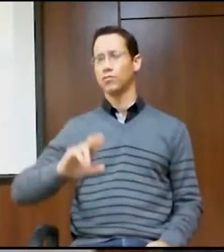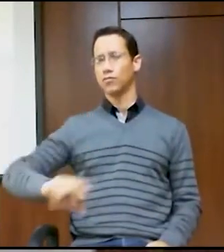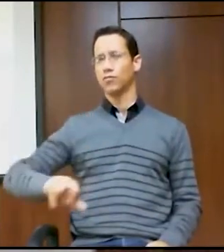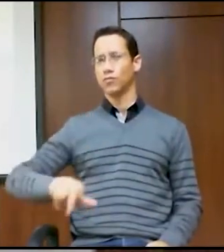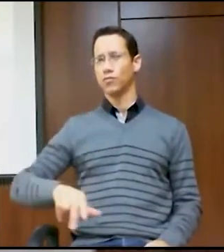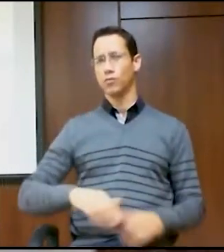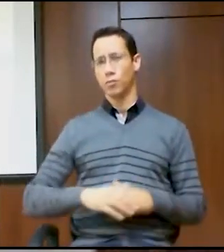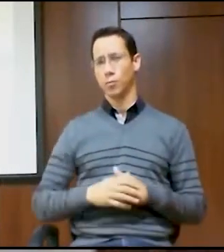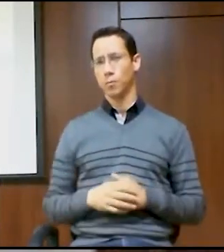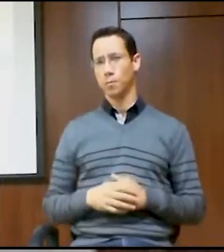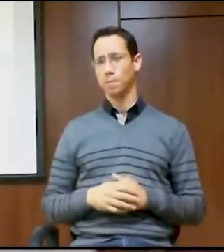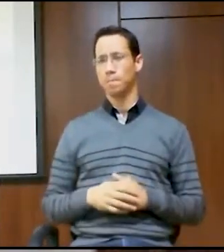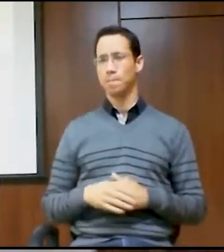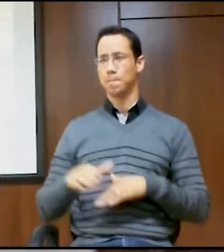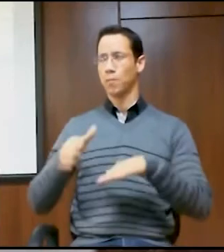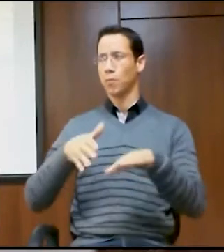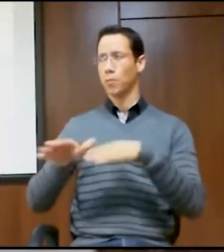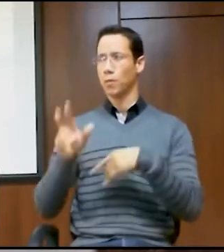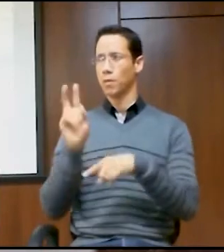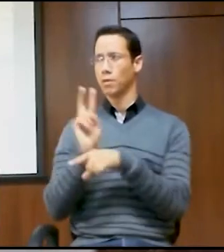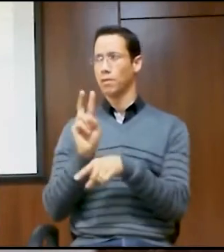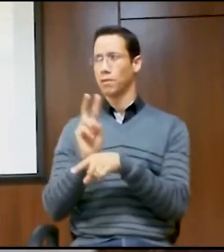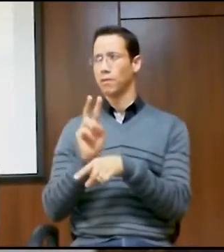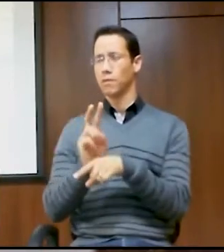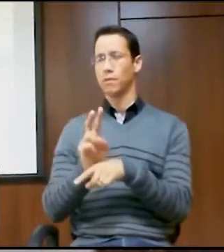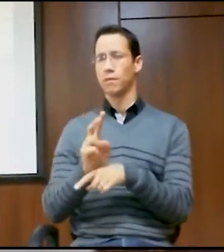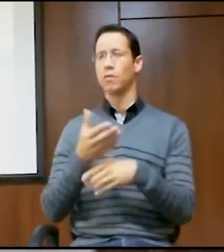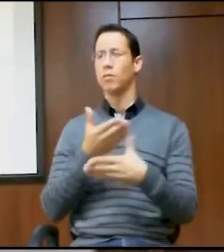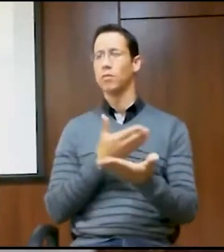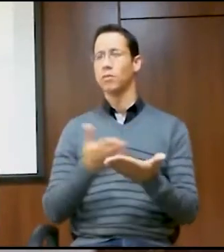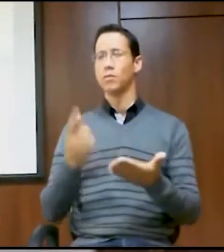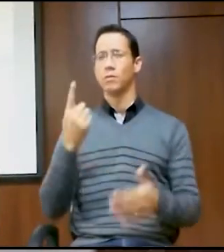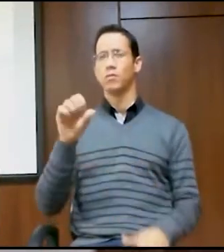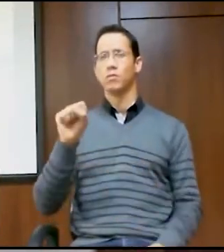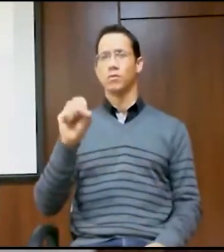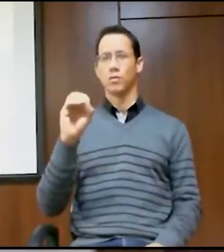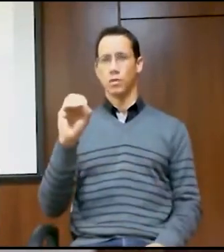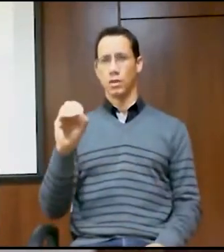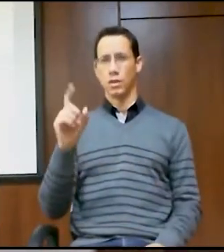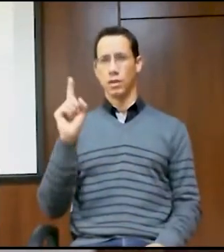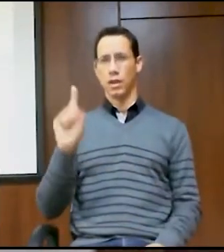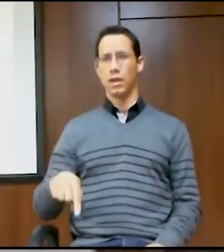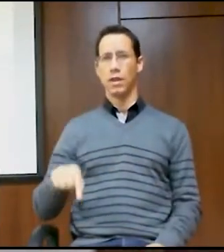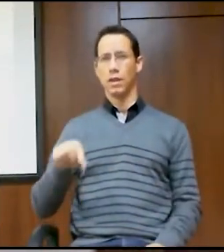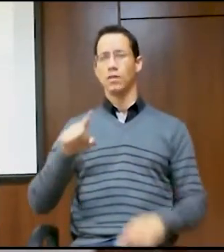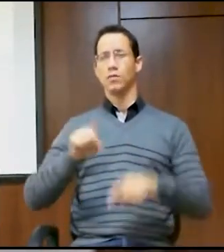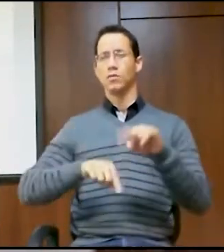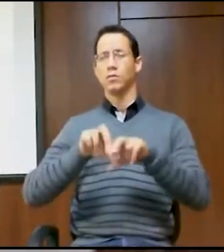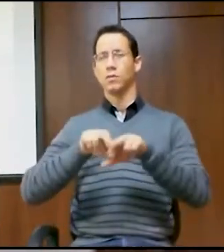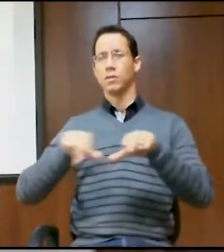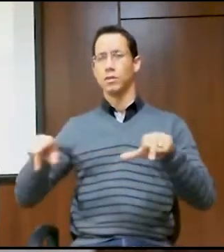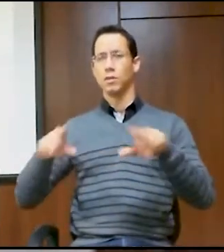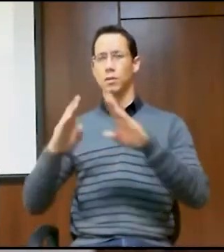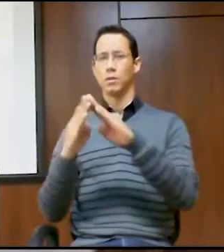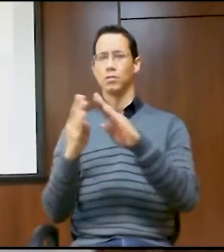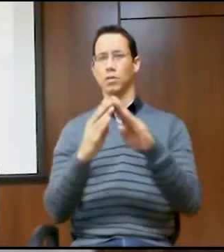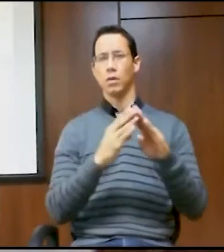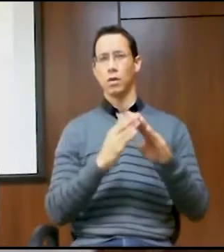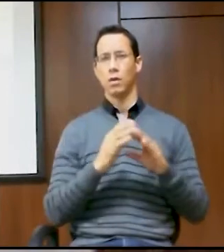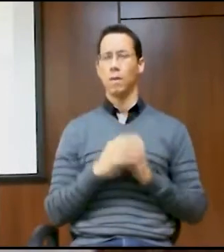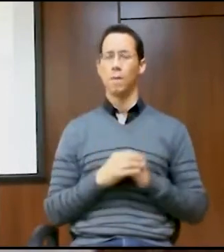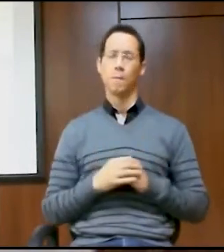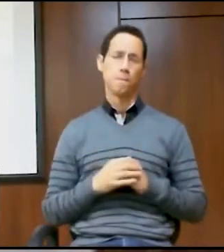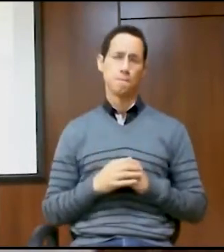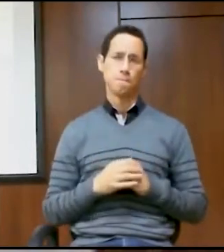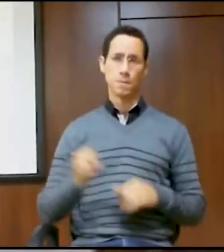defesa dos movimentos de moradia desde os anos 80 é pelo subsídio habitacional. Ou seja, a concepção de que se